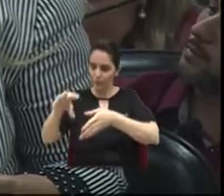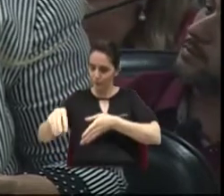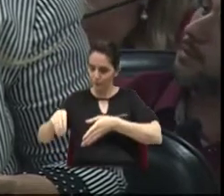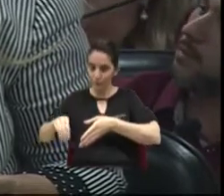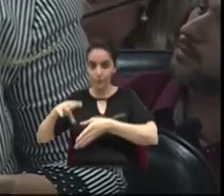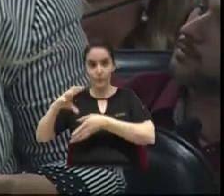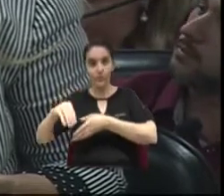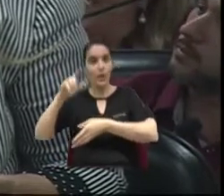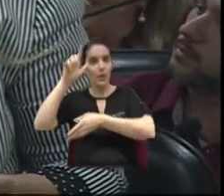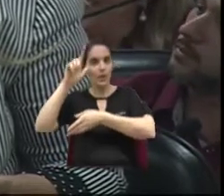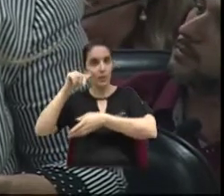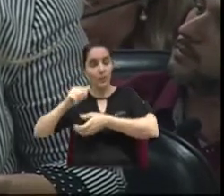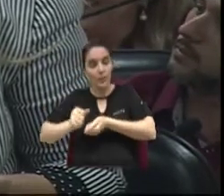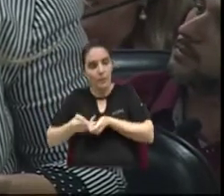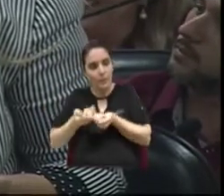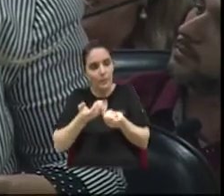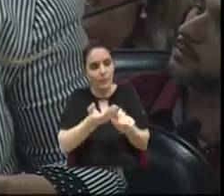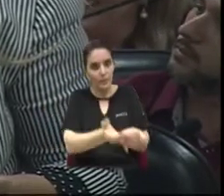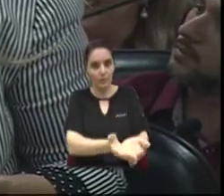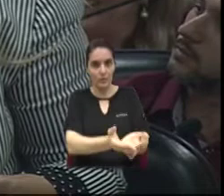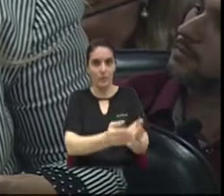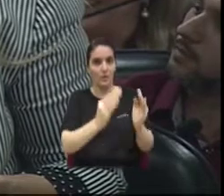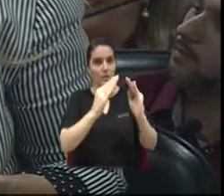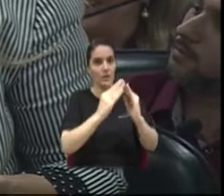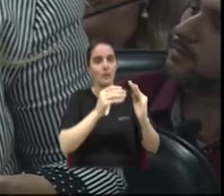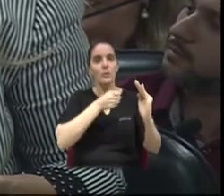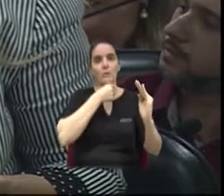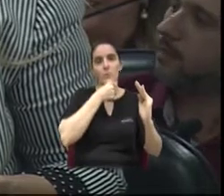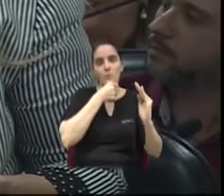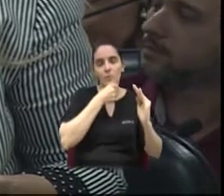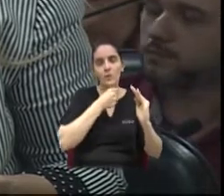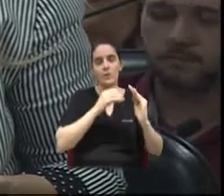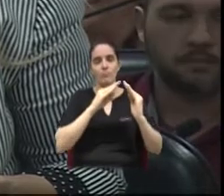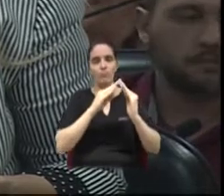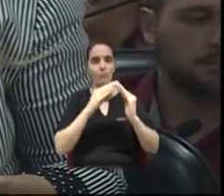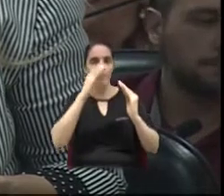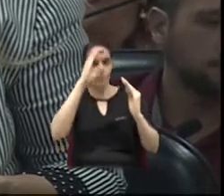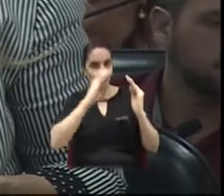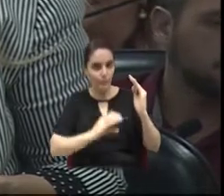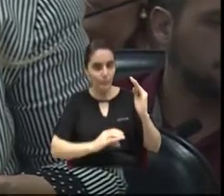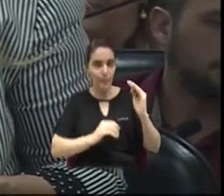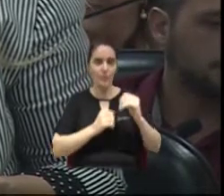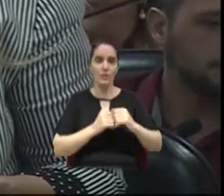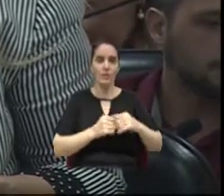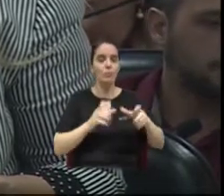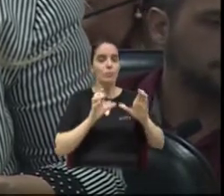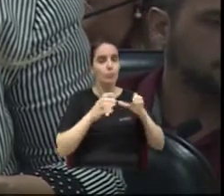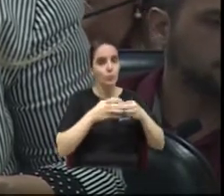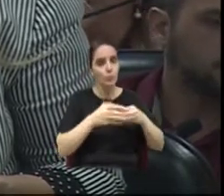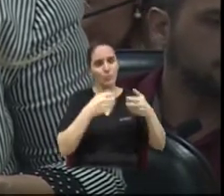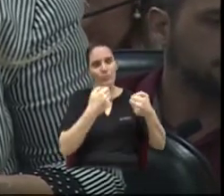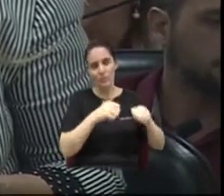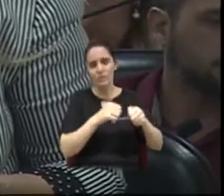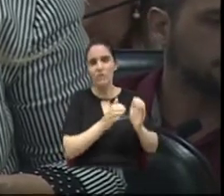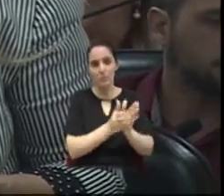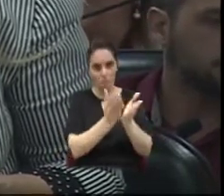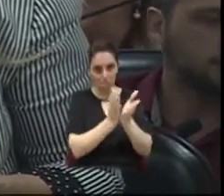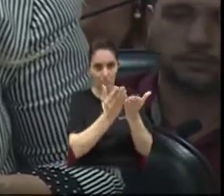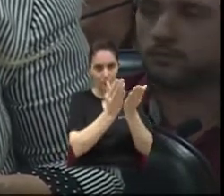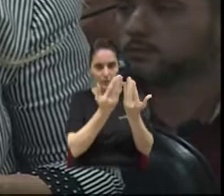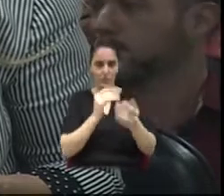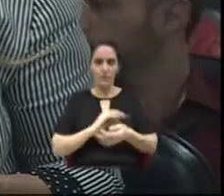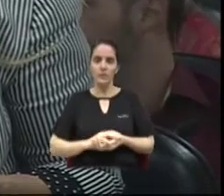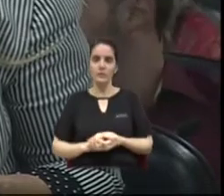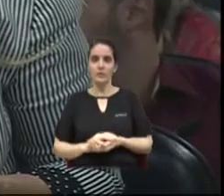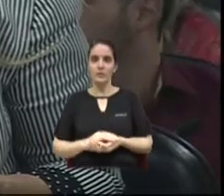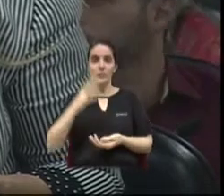ser doados para asilos, creches, hospitais, entidades, entre outros.